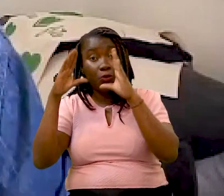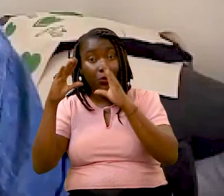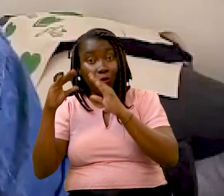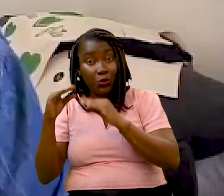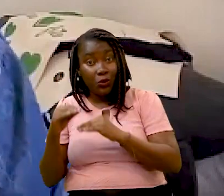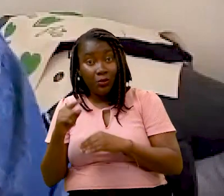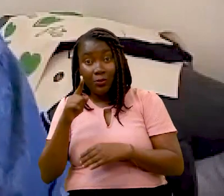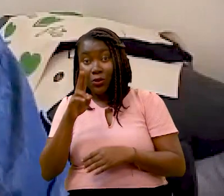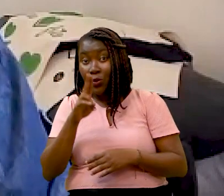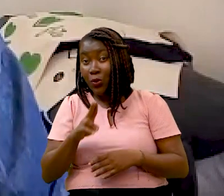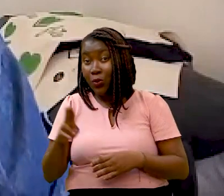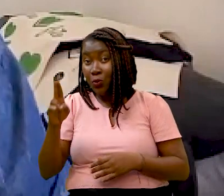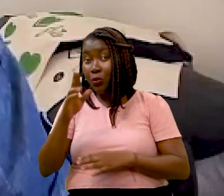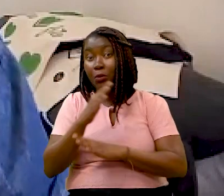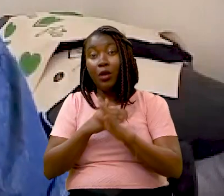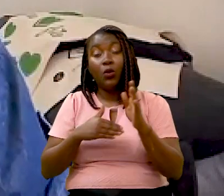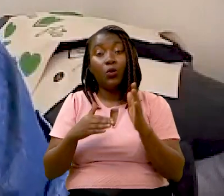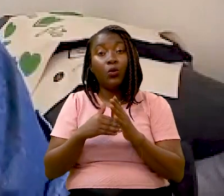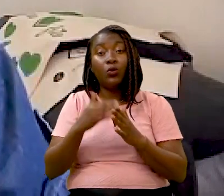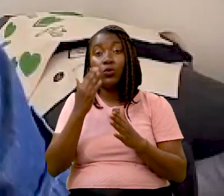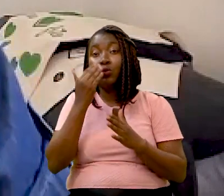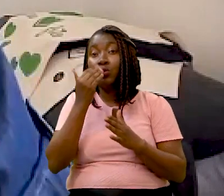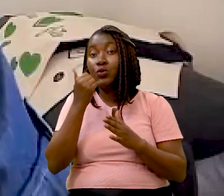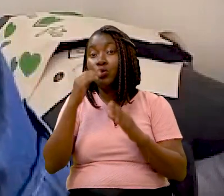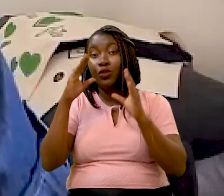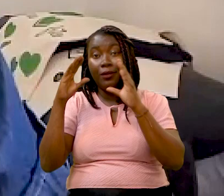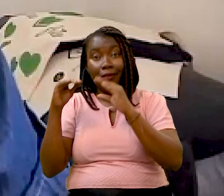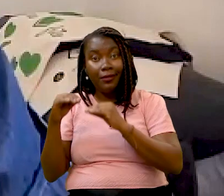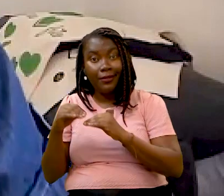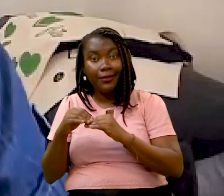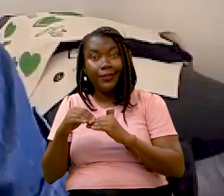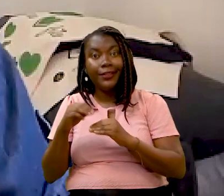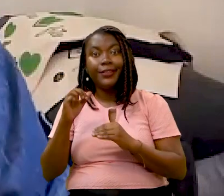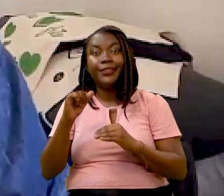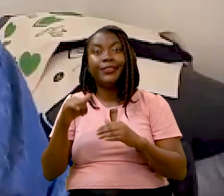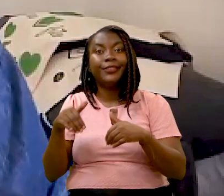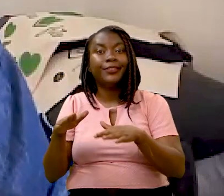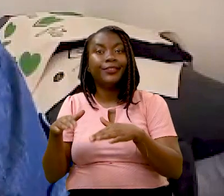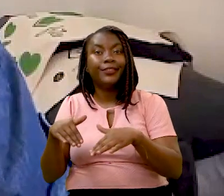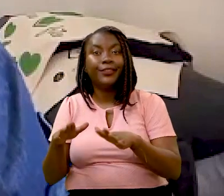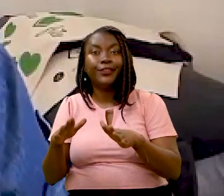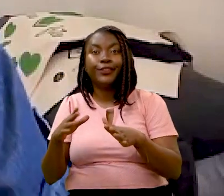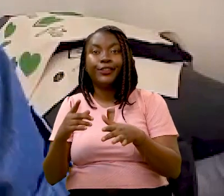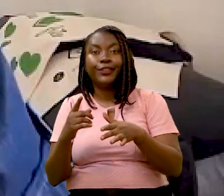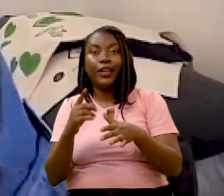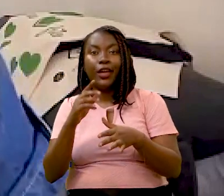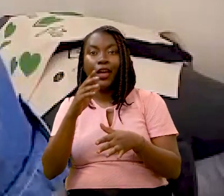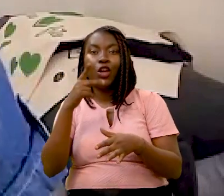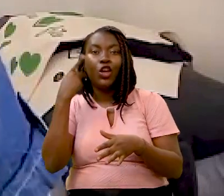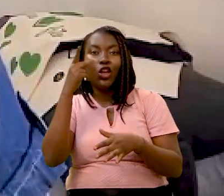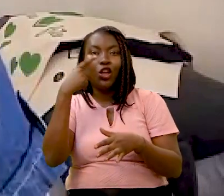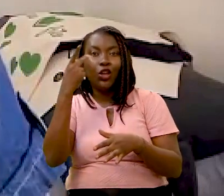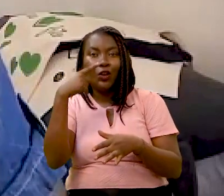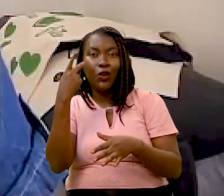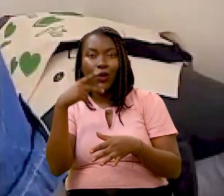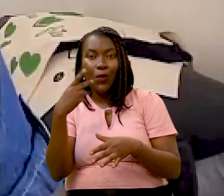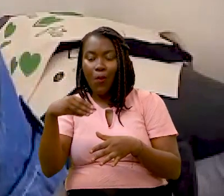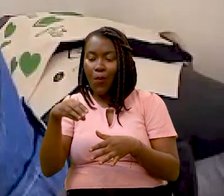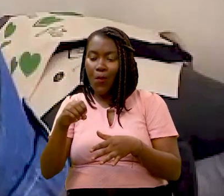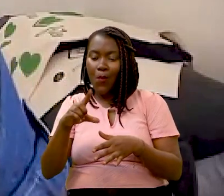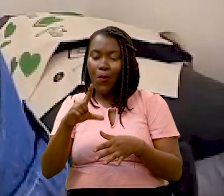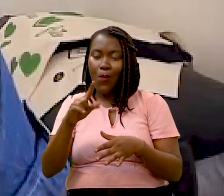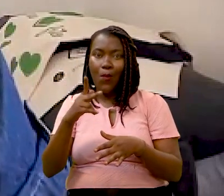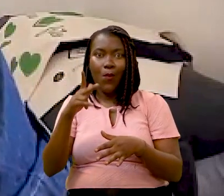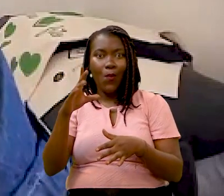você consuma em todos os jantares daquela semana, se você deixar um molho de tomate pronto, se você